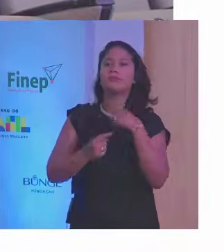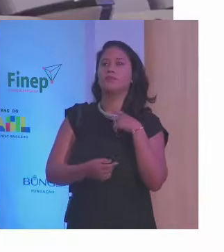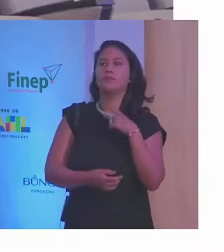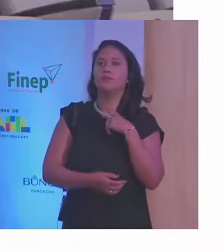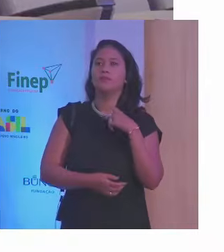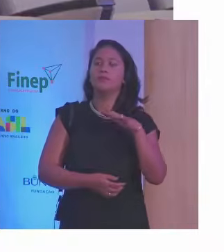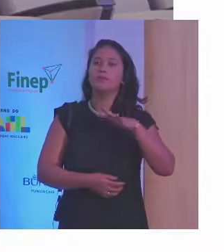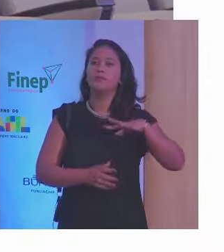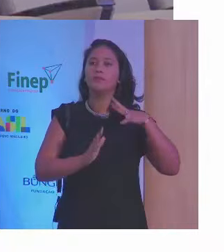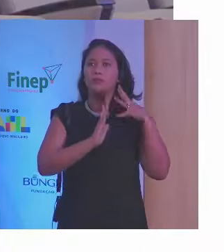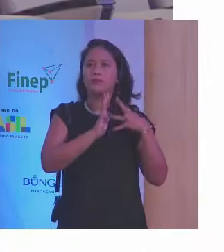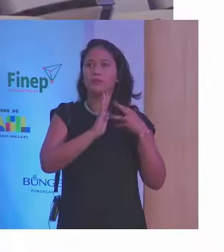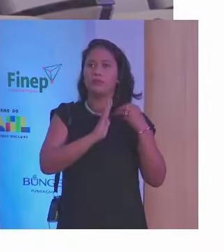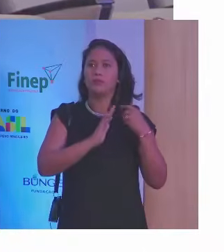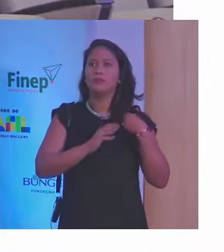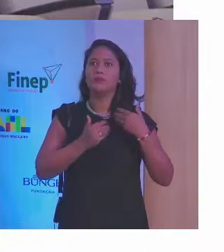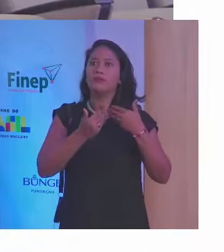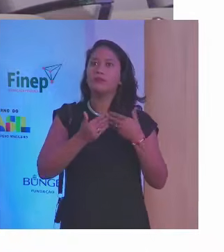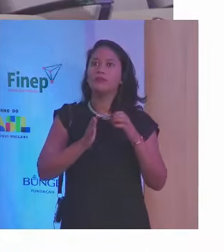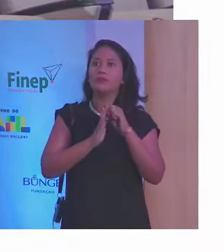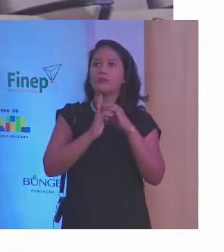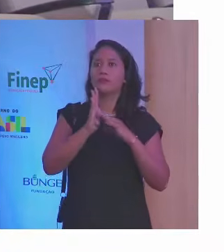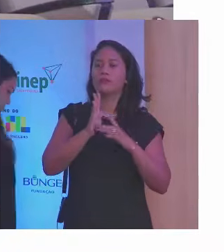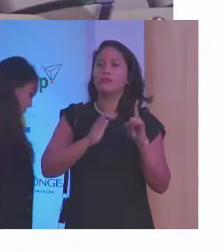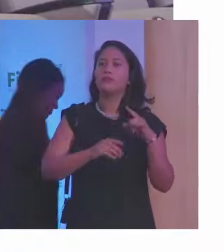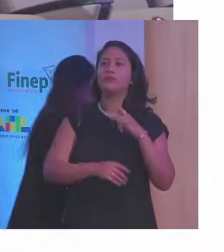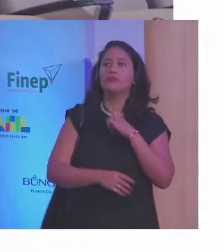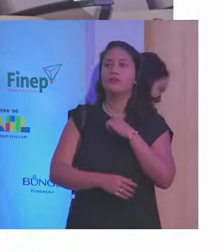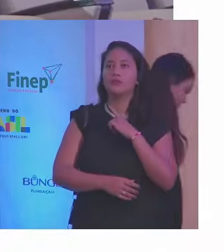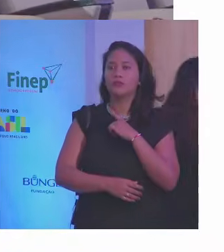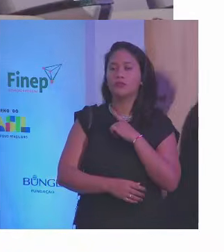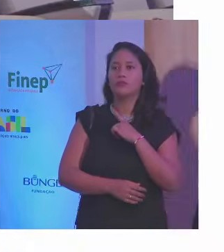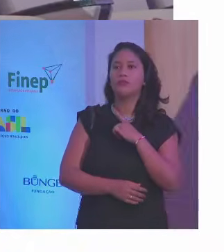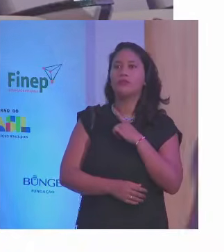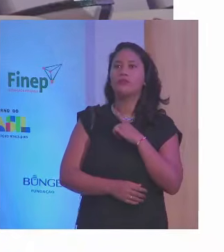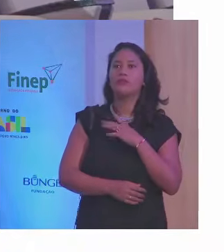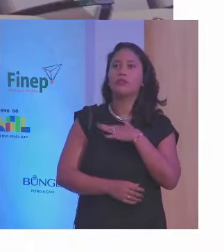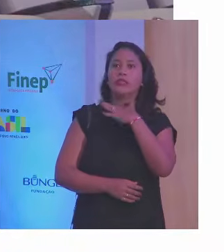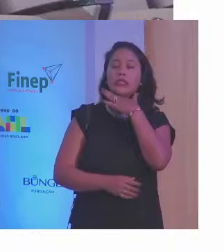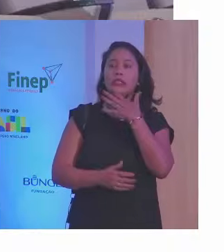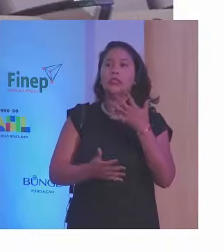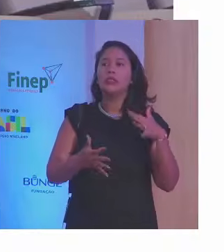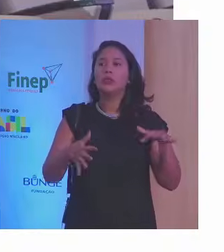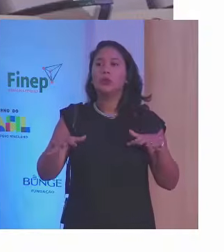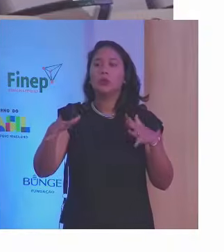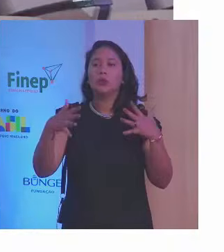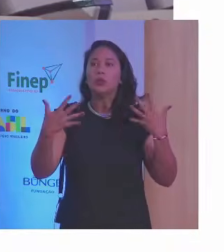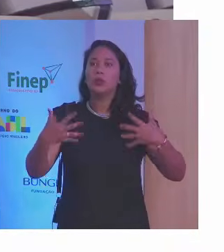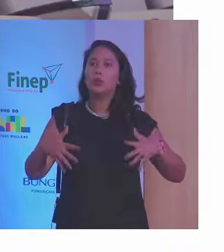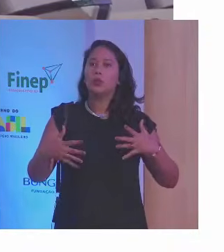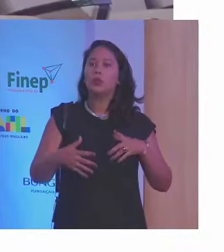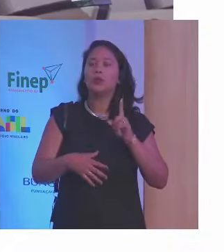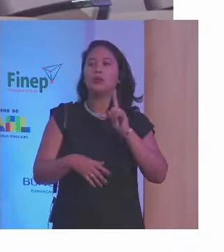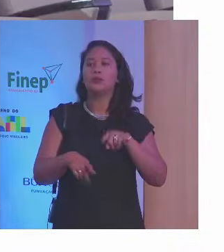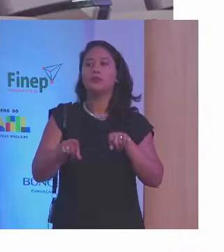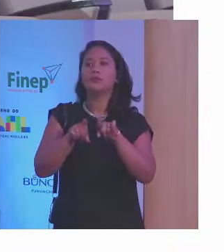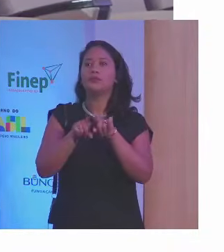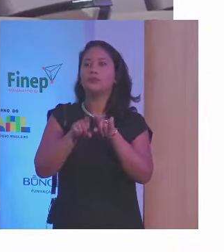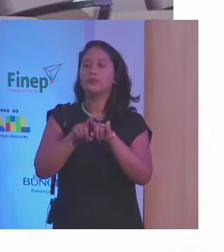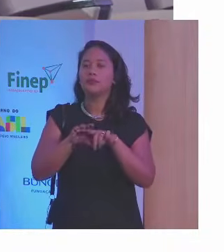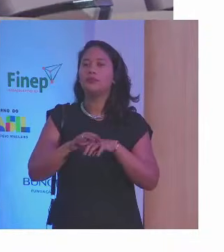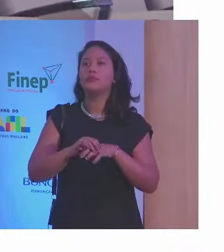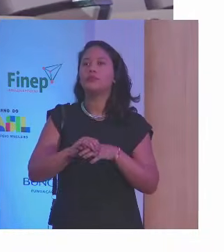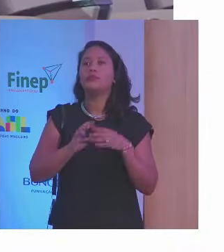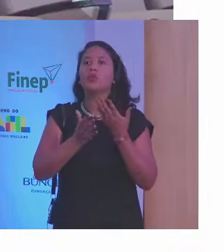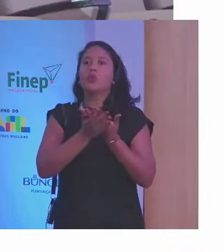na Amazônia a gente, no início do século, ainda tinha uma crise hídrica, que foi o que levou e motivou a estudos